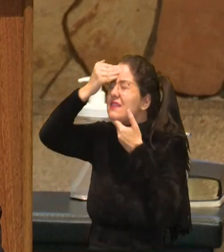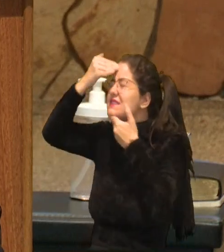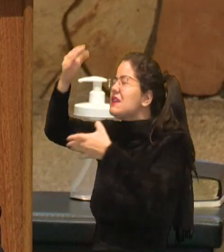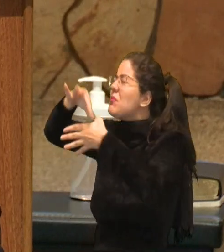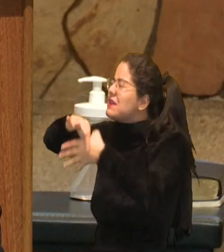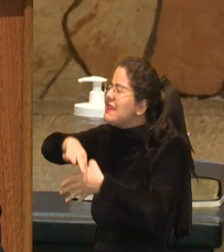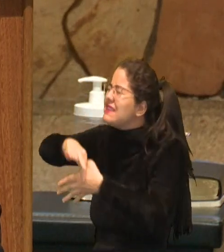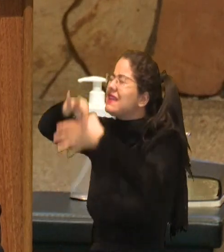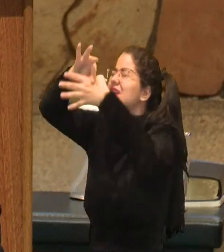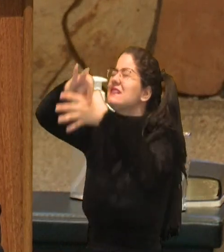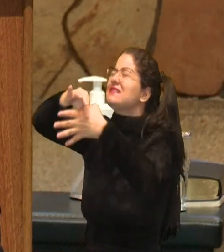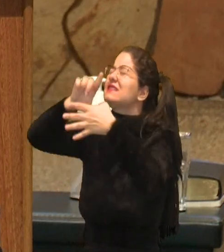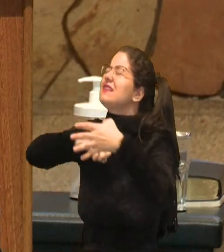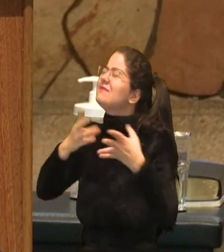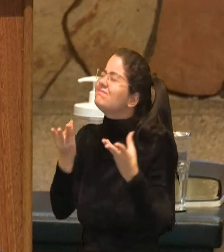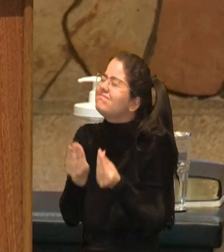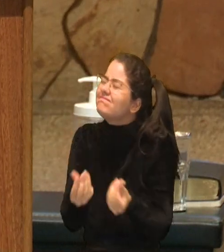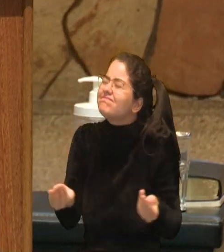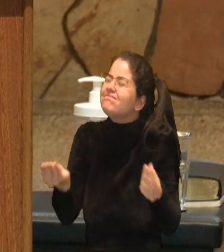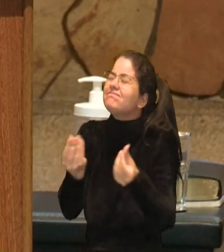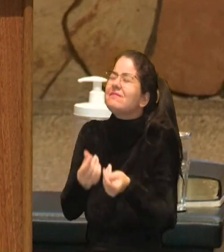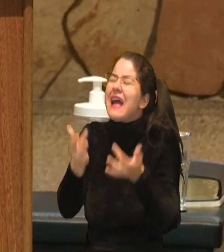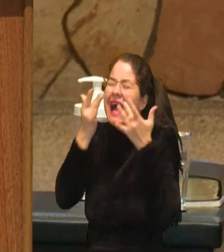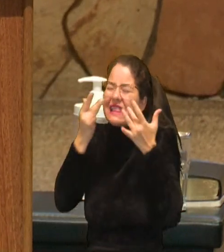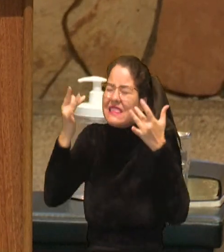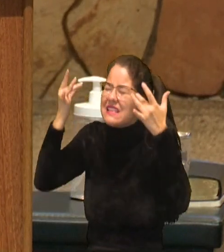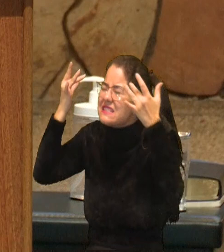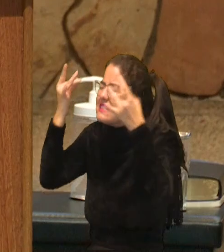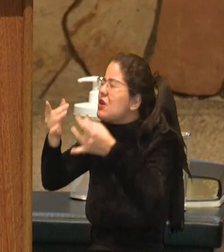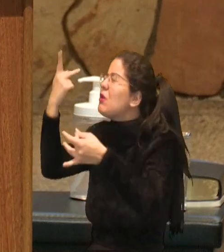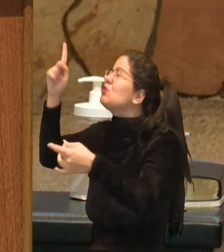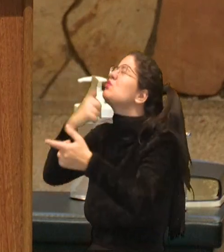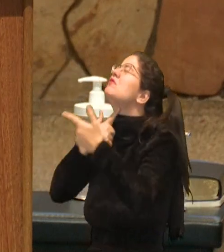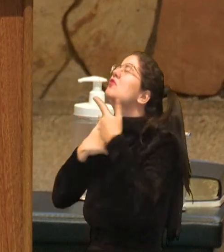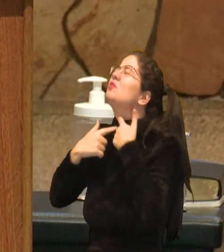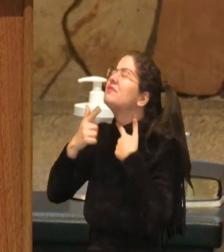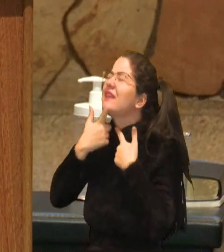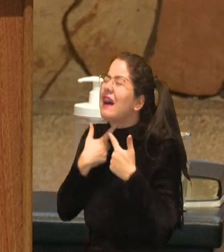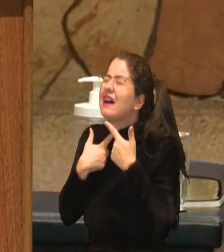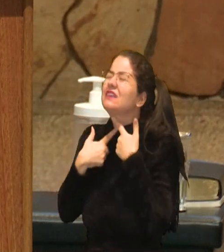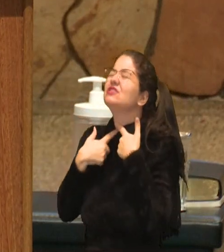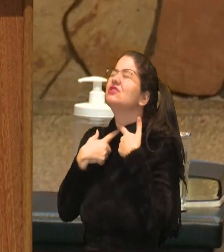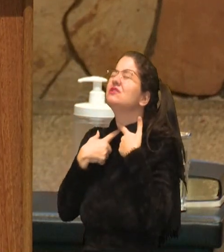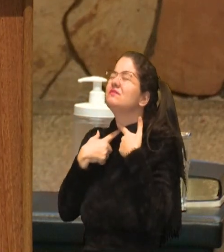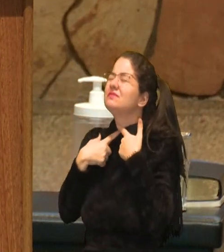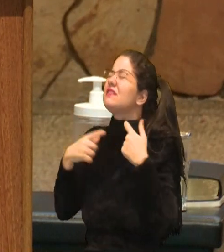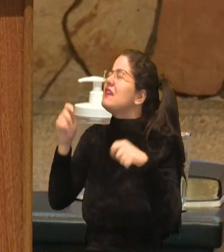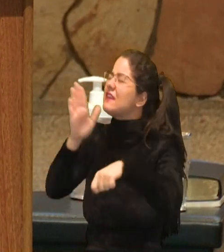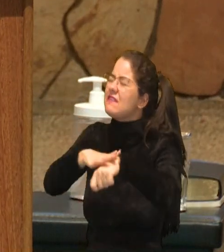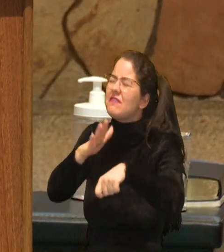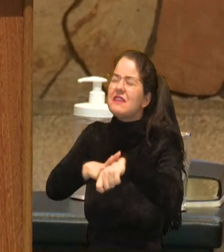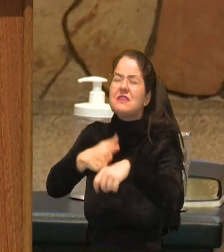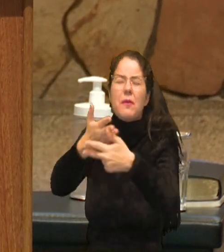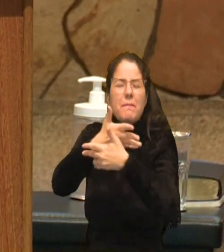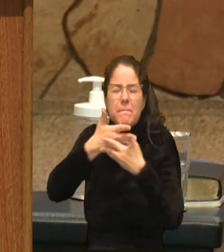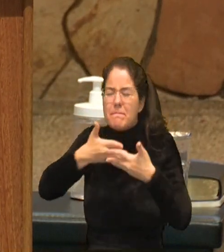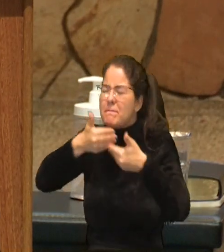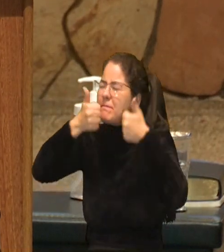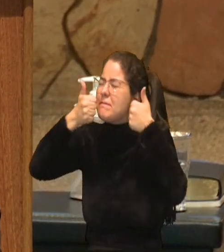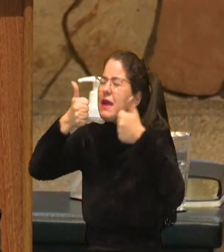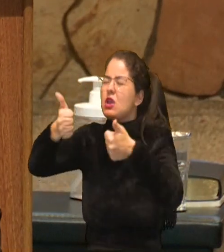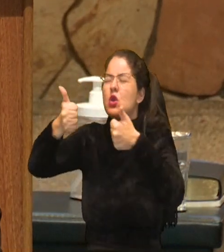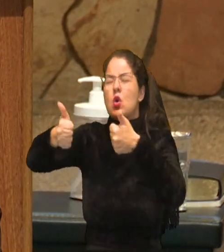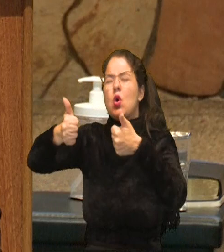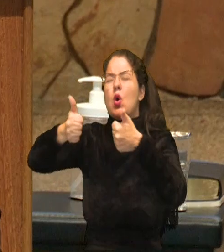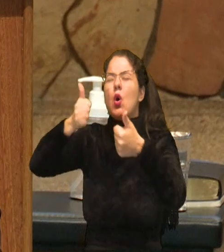essa sensibilidade de estar atenta à Tua vontade e à do Teu Santo Espírito e fazer o que é melhor para ganhar mais